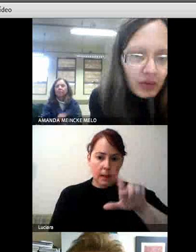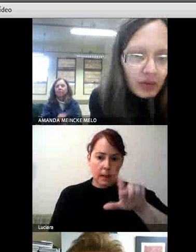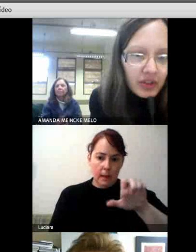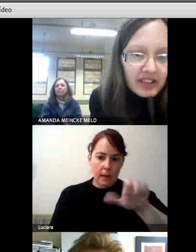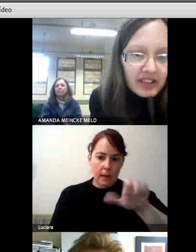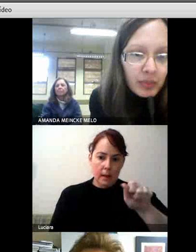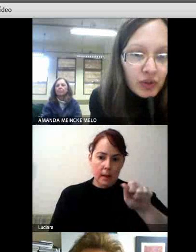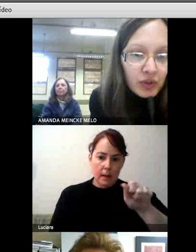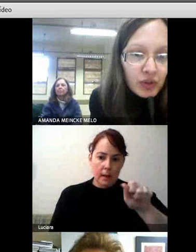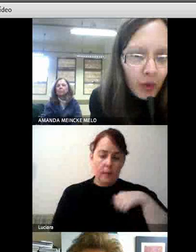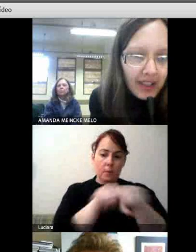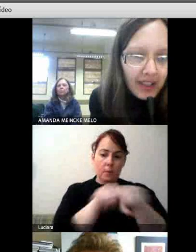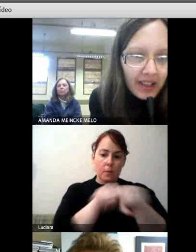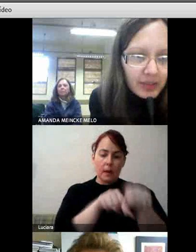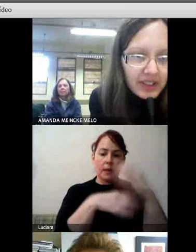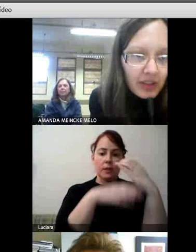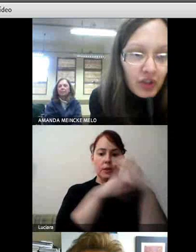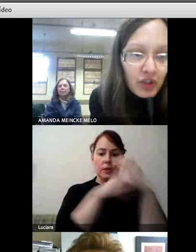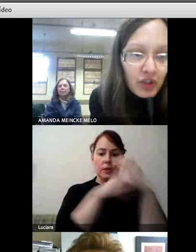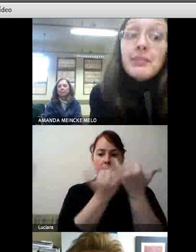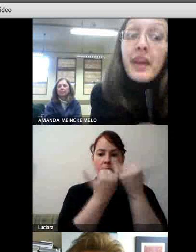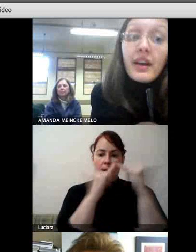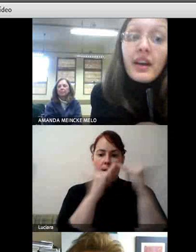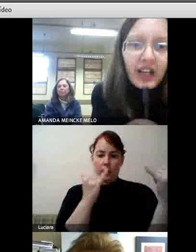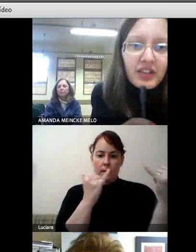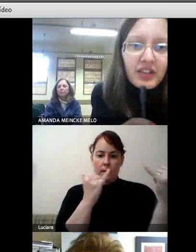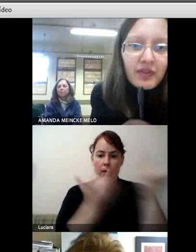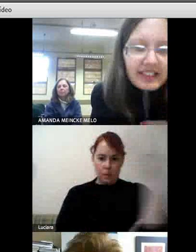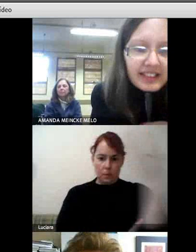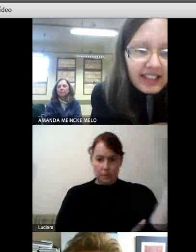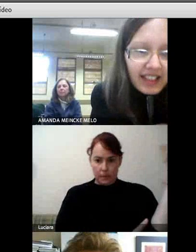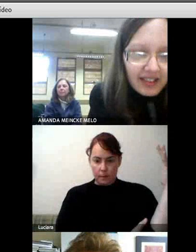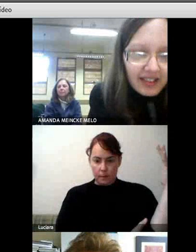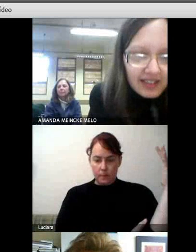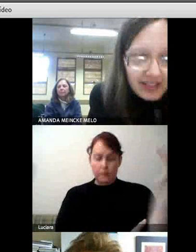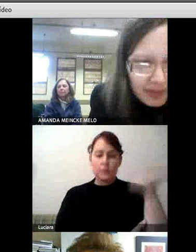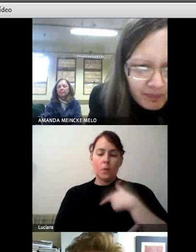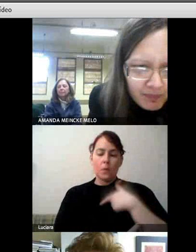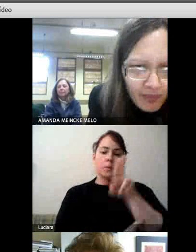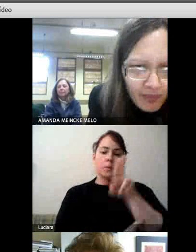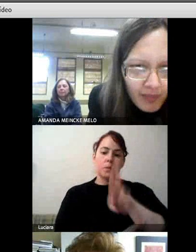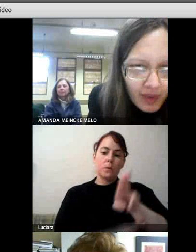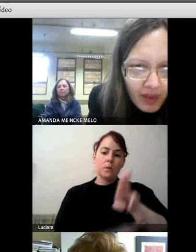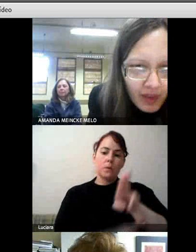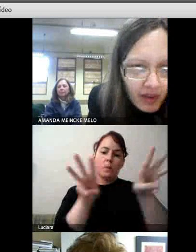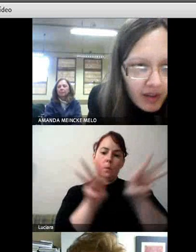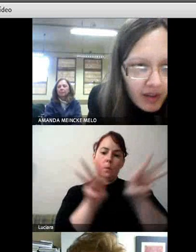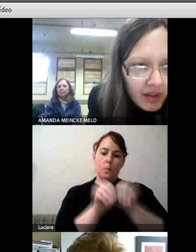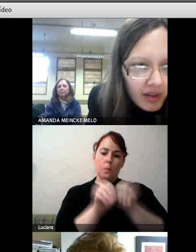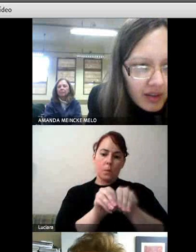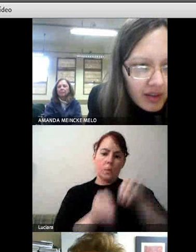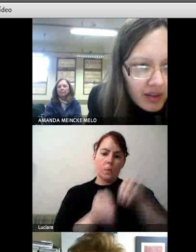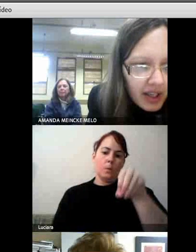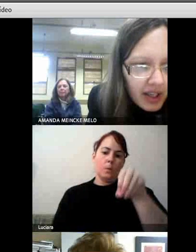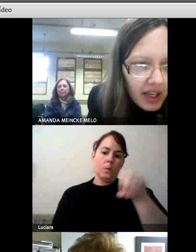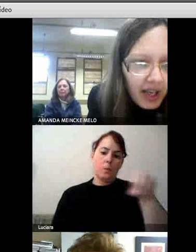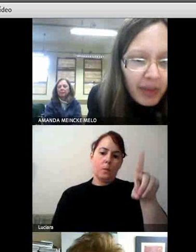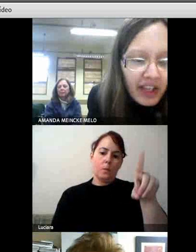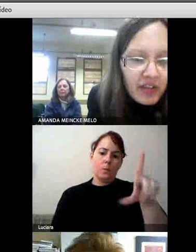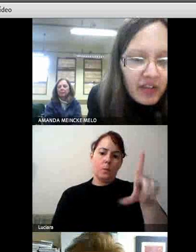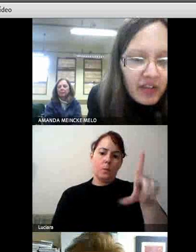graduação, utilizamos o Moodle para transmissão de conhecimento e atividades extras. Ah, mas o Paulo Freire dizia tanto isso,